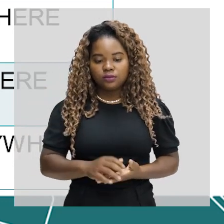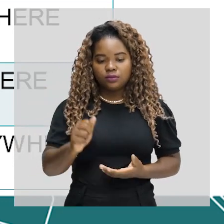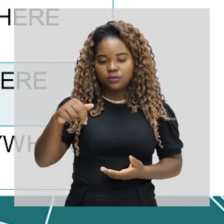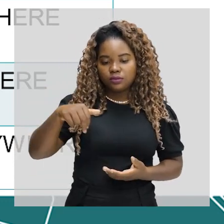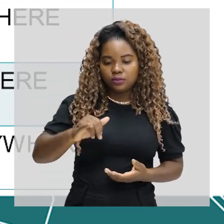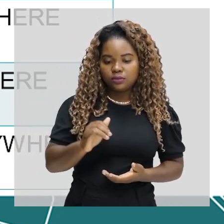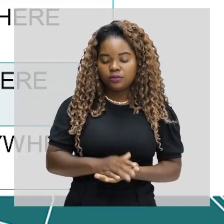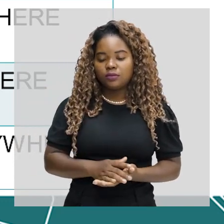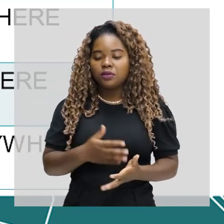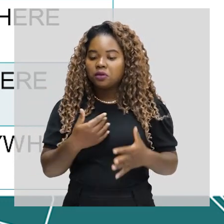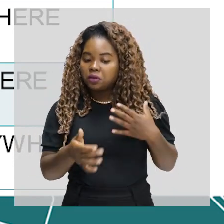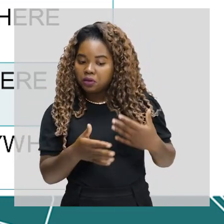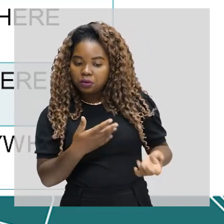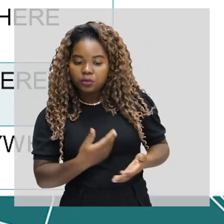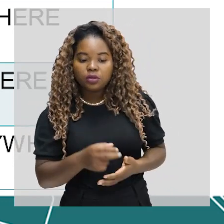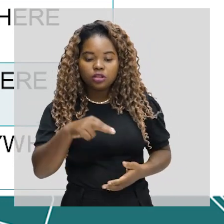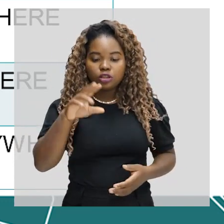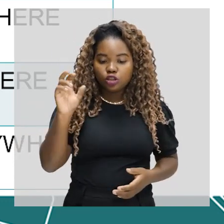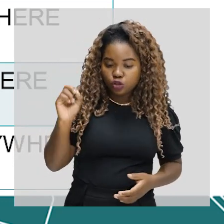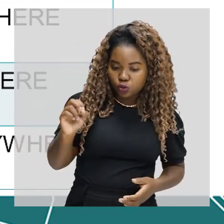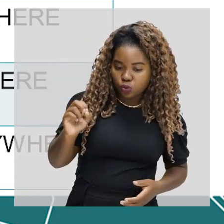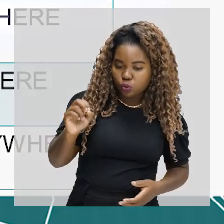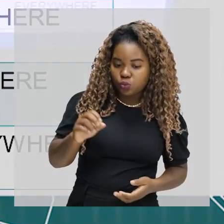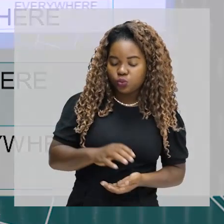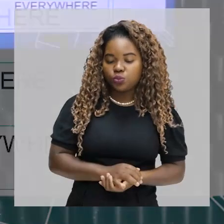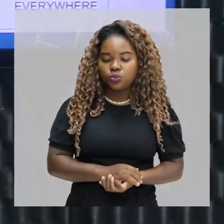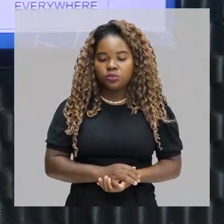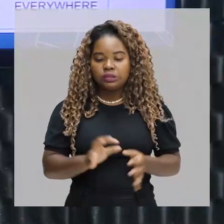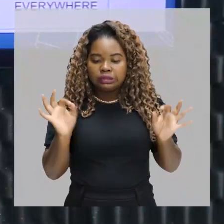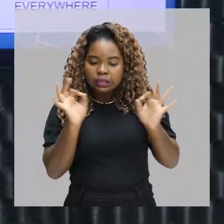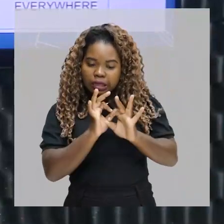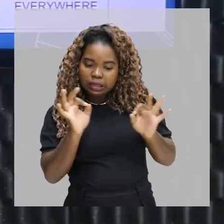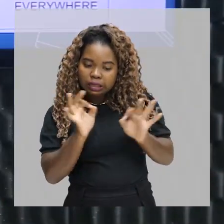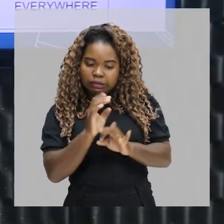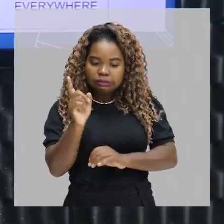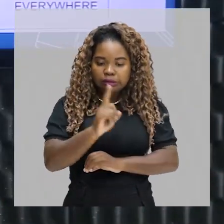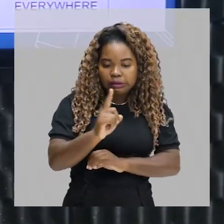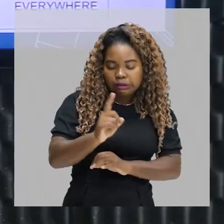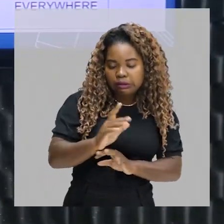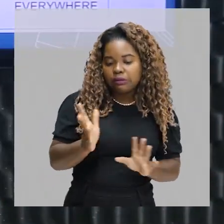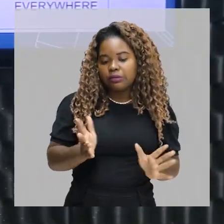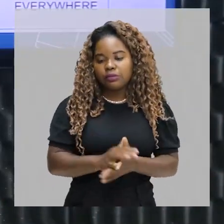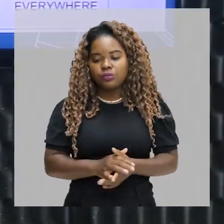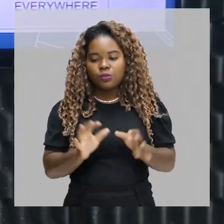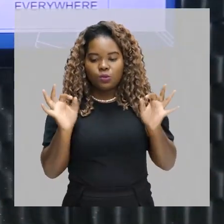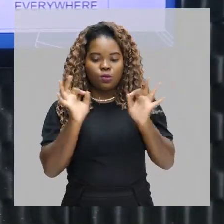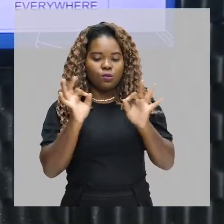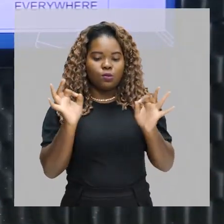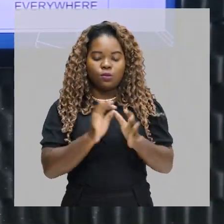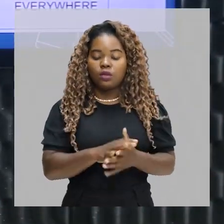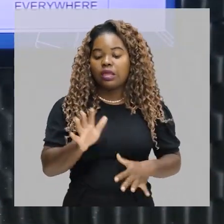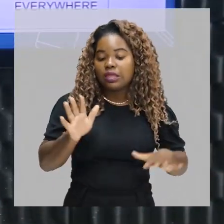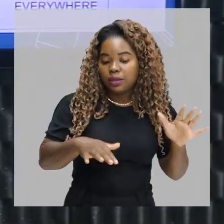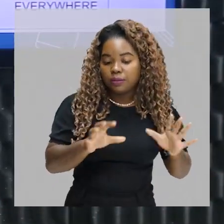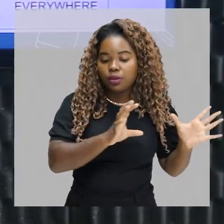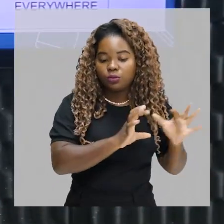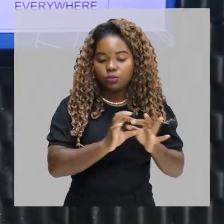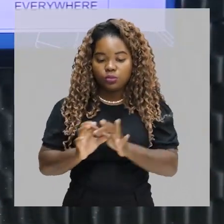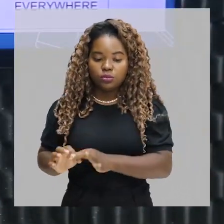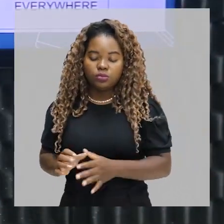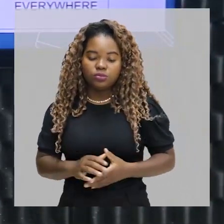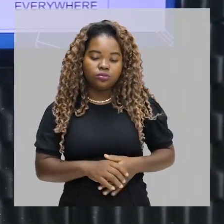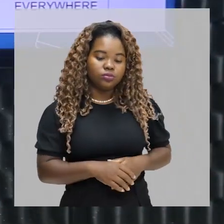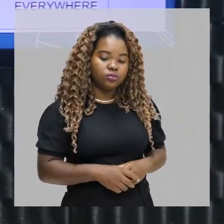qualquer, quaisquer. No, nada, não, nenhum, depende do contexto. Nesse caso, como